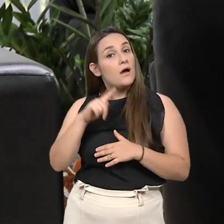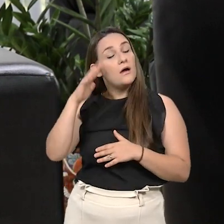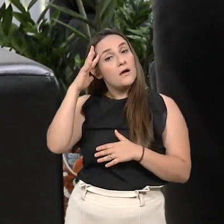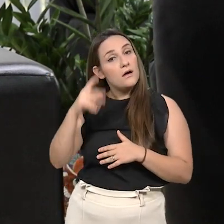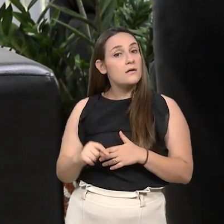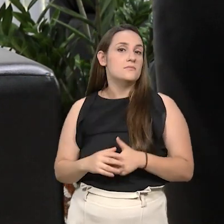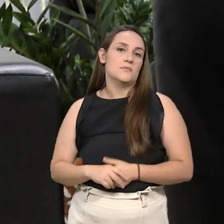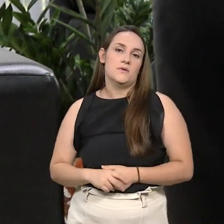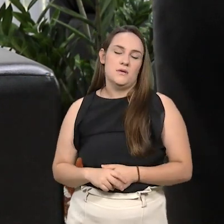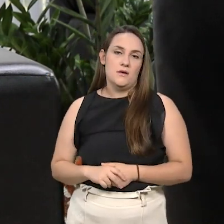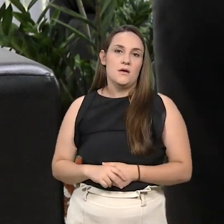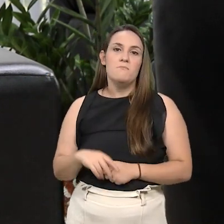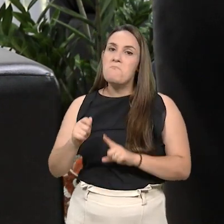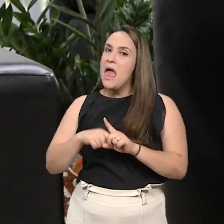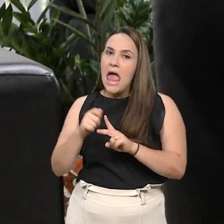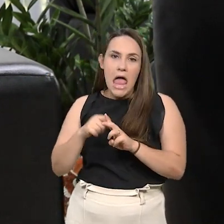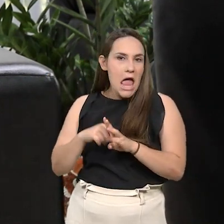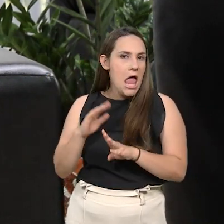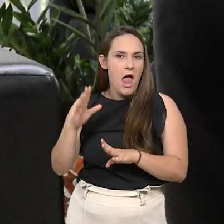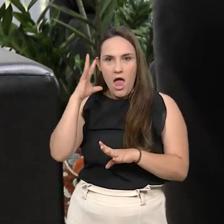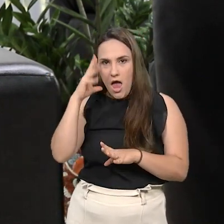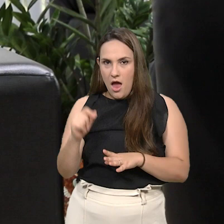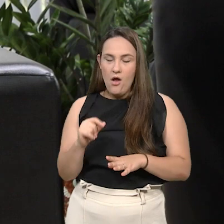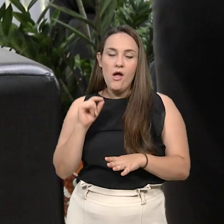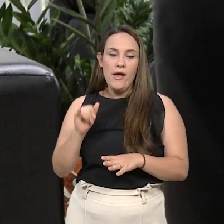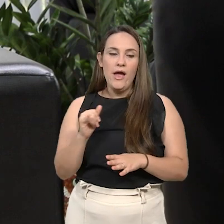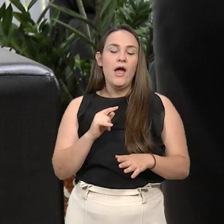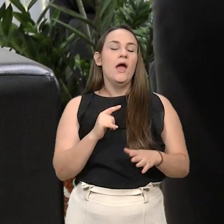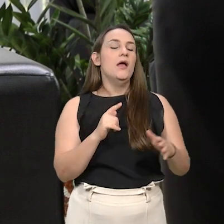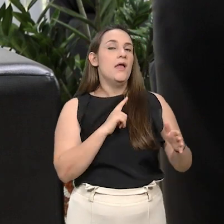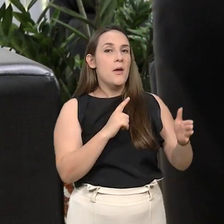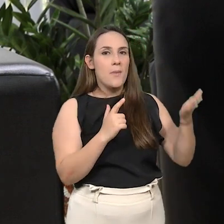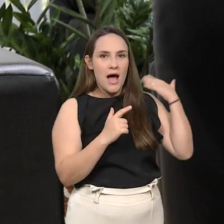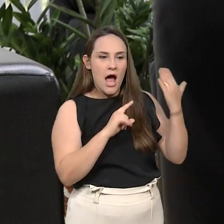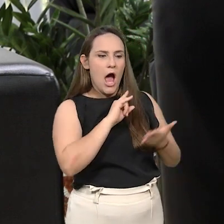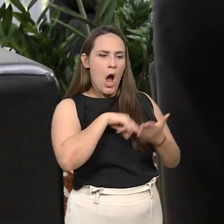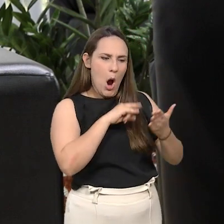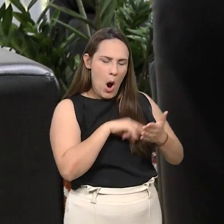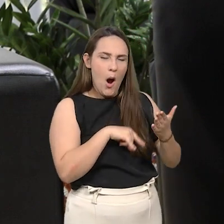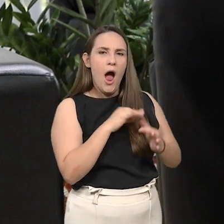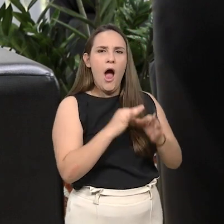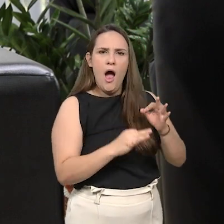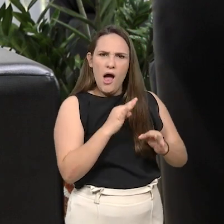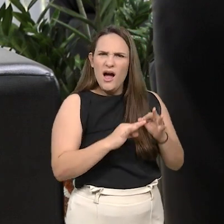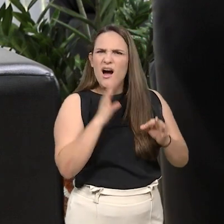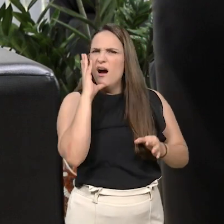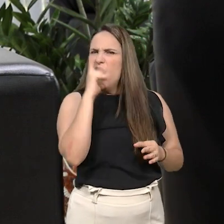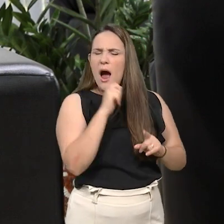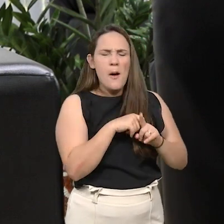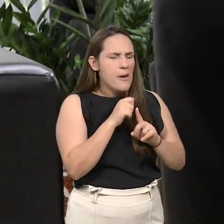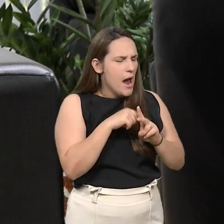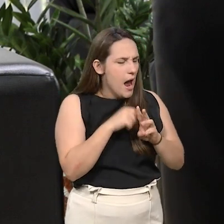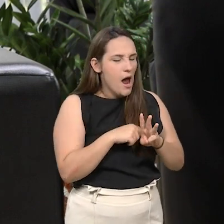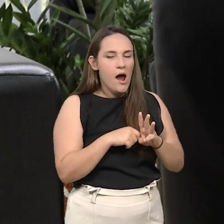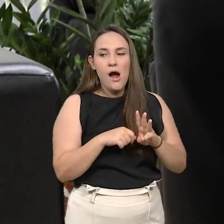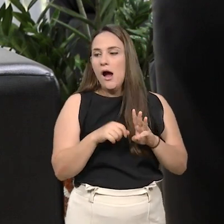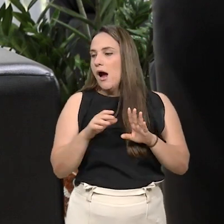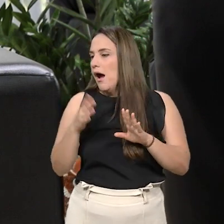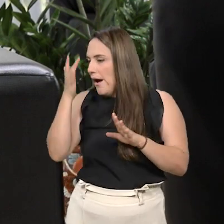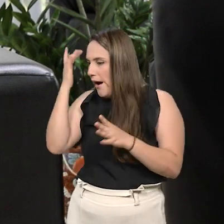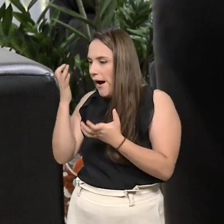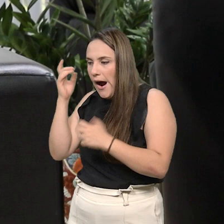E aqueles atos, aqueles documentos judiciais que eram feitos em meses, agora são feitos em dias. Só que as pessoas querem